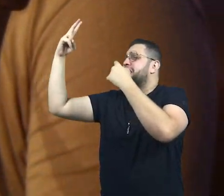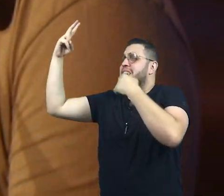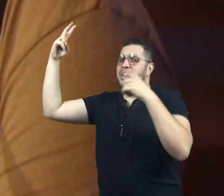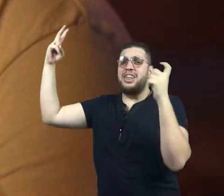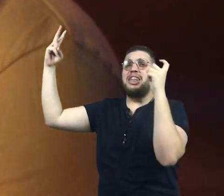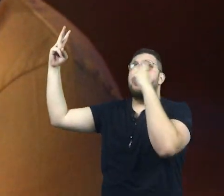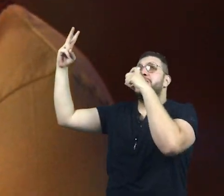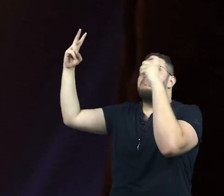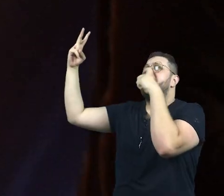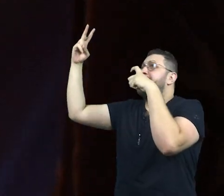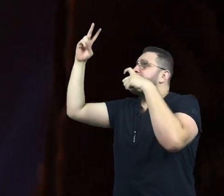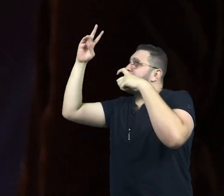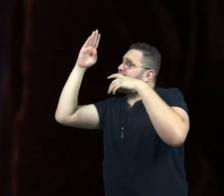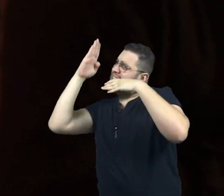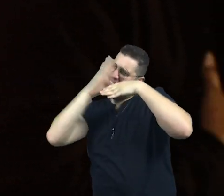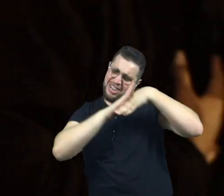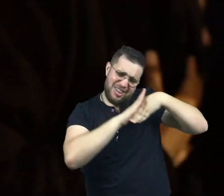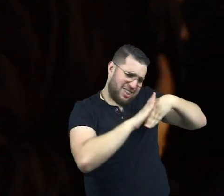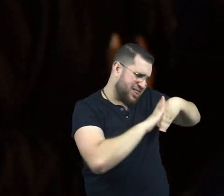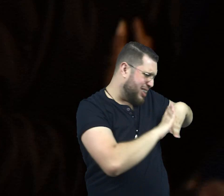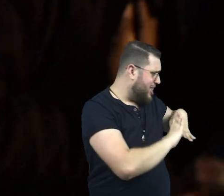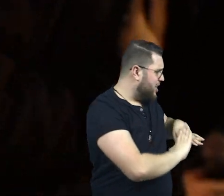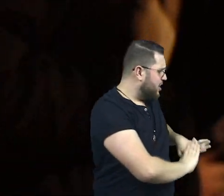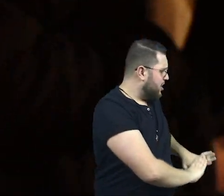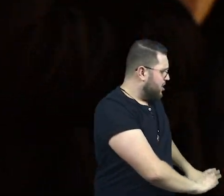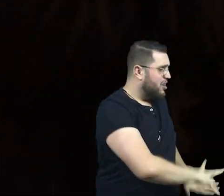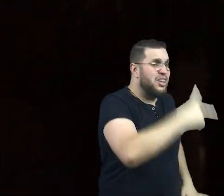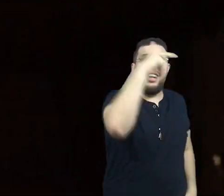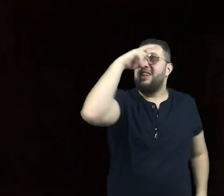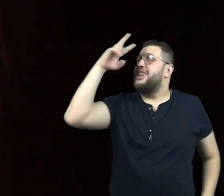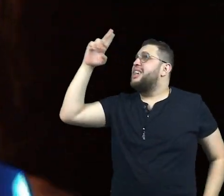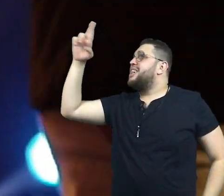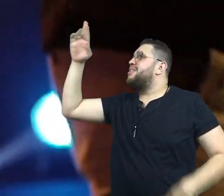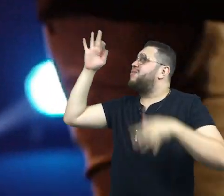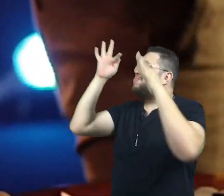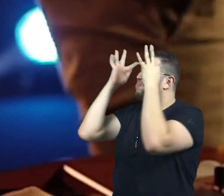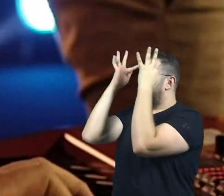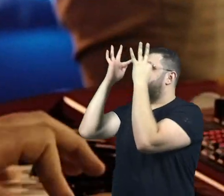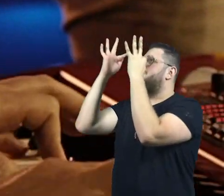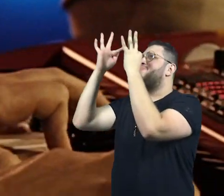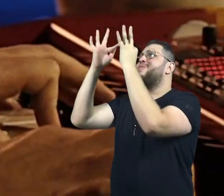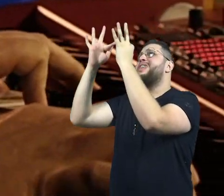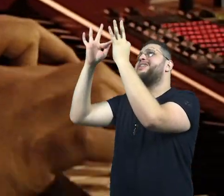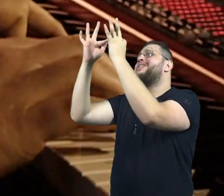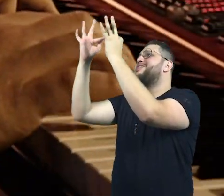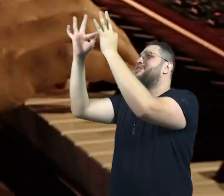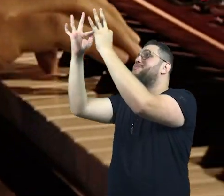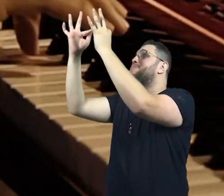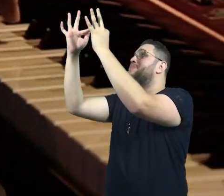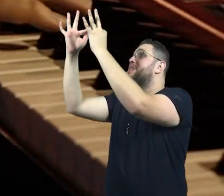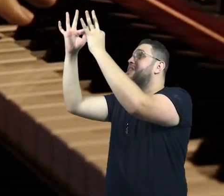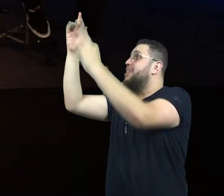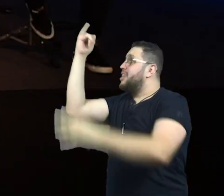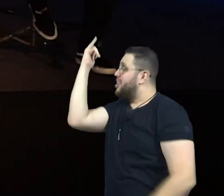e fazes cair as barreiras em mim. és fiel,